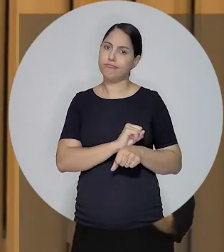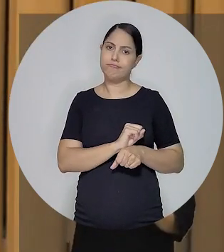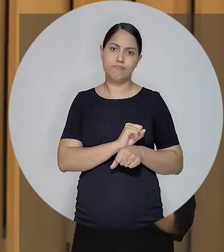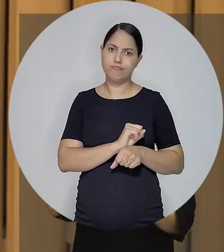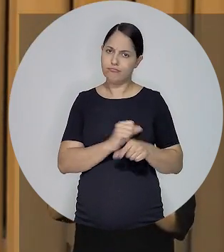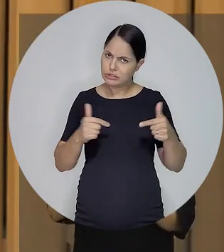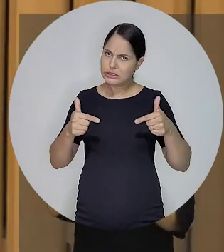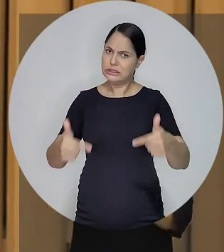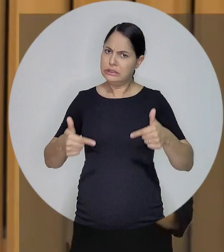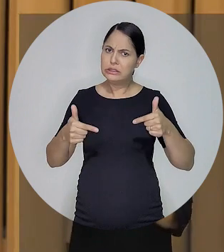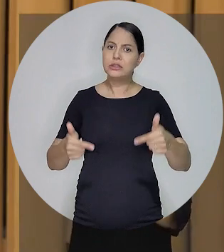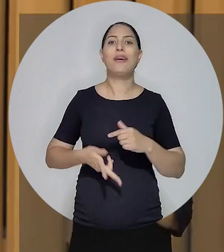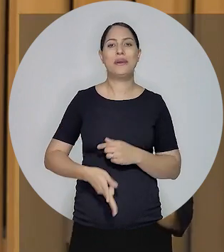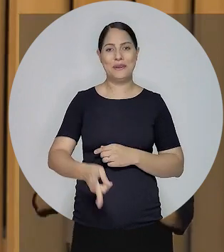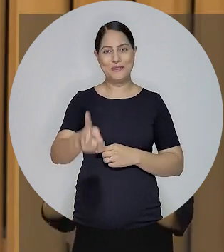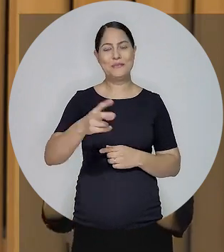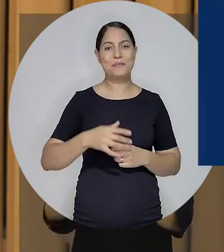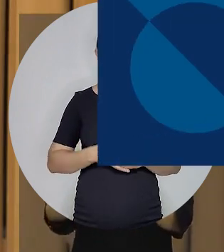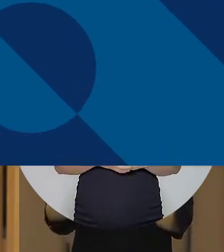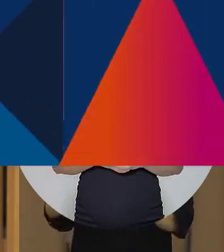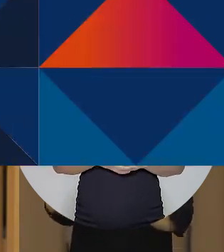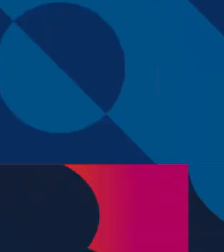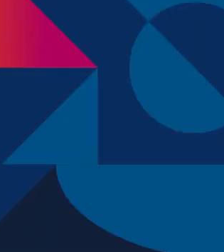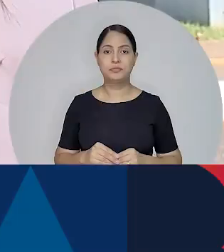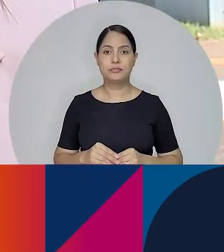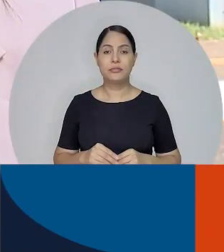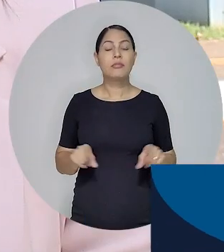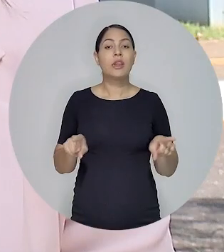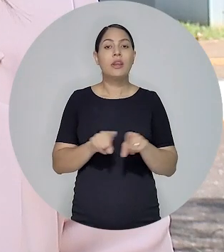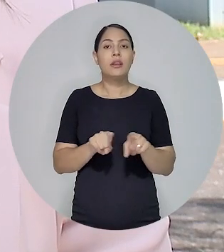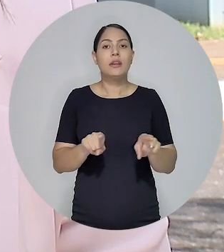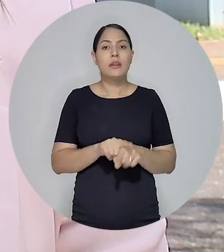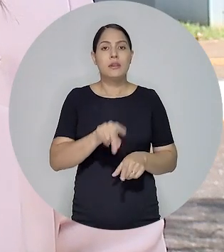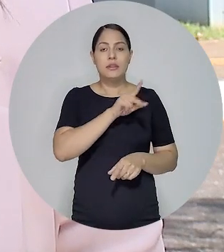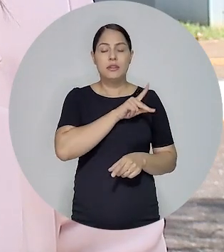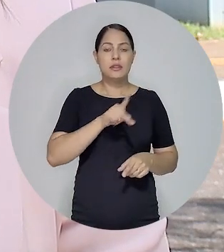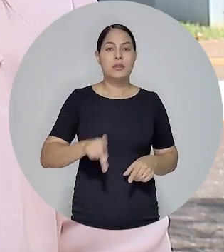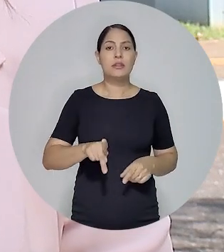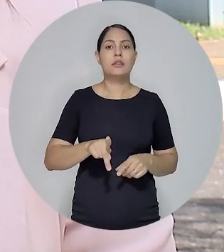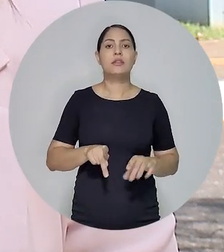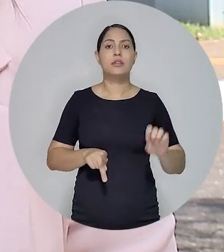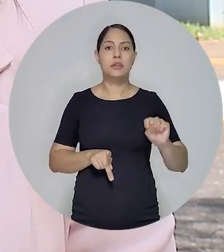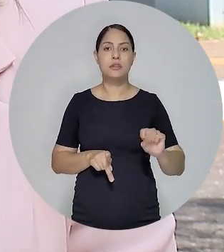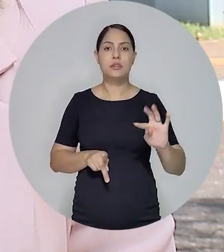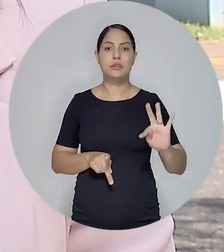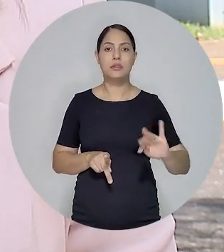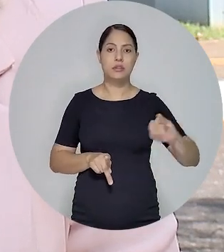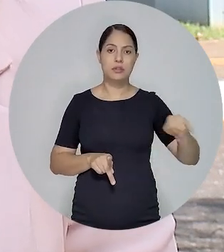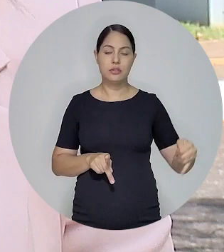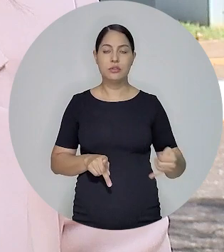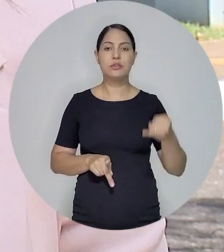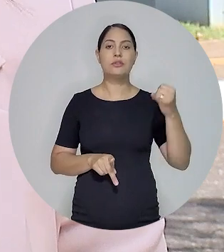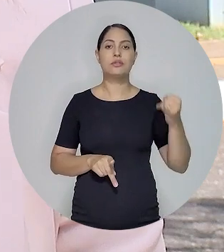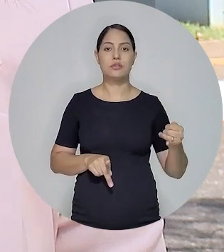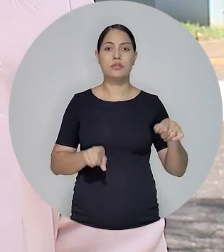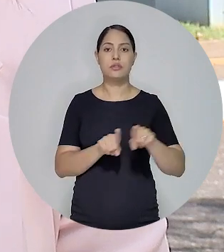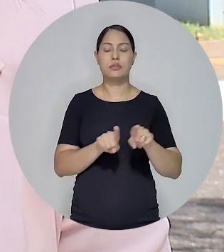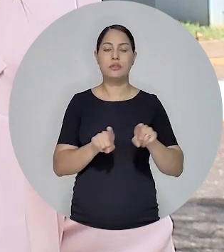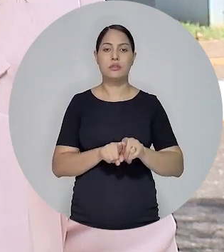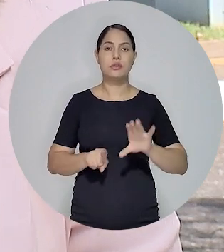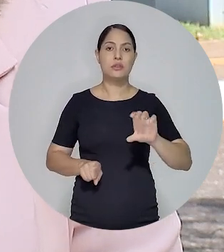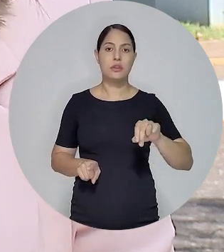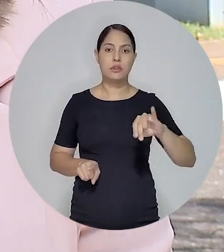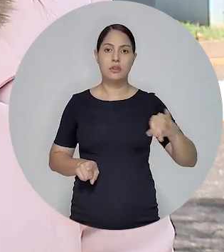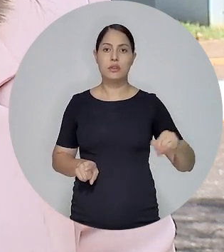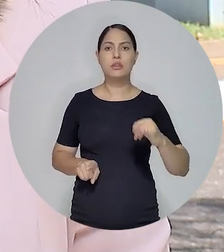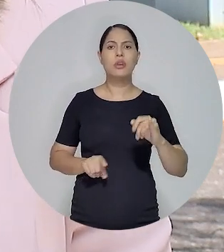meta, não pode se descansar. A presidência do Superior Tribunal de Justiça e do Conselho da Justiça